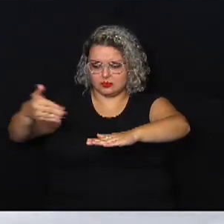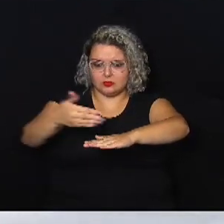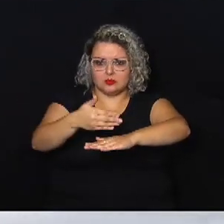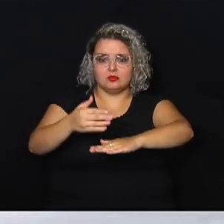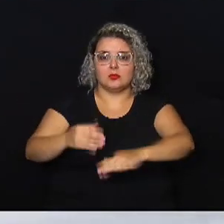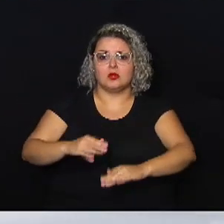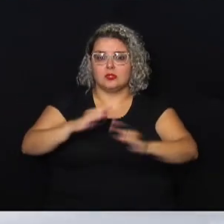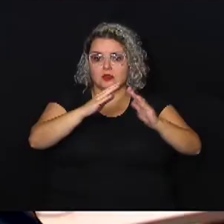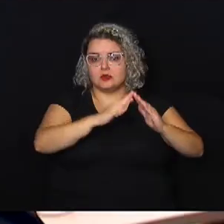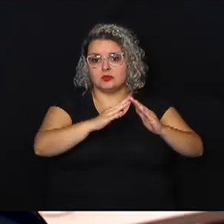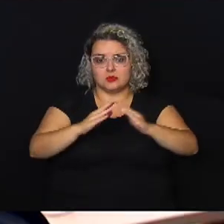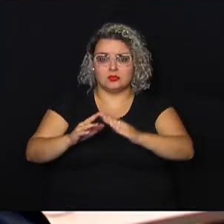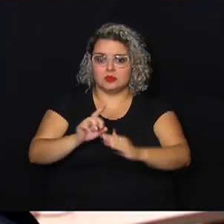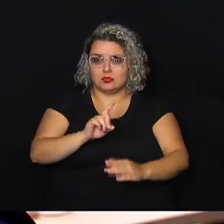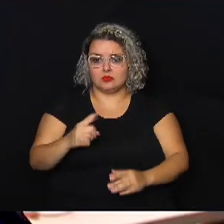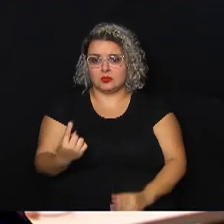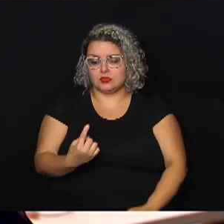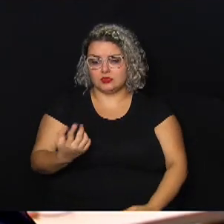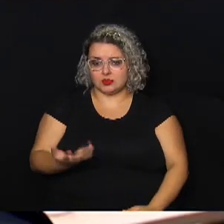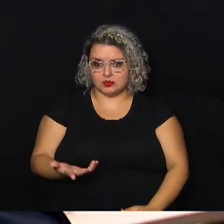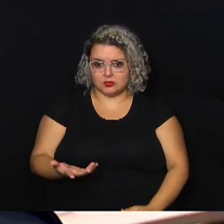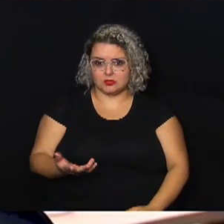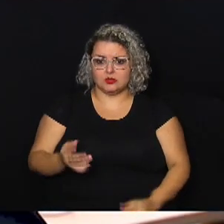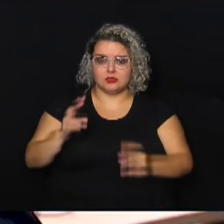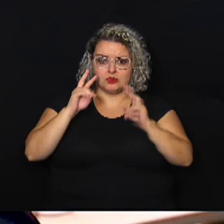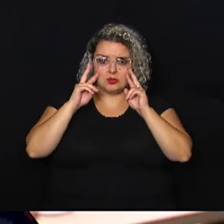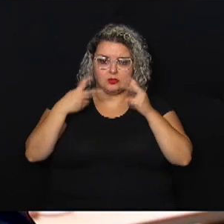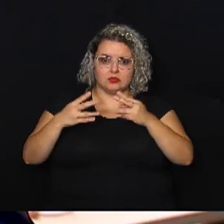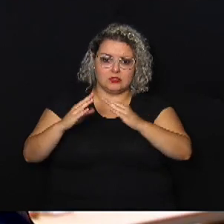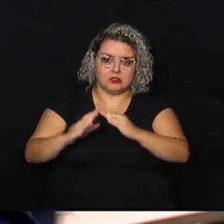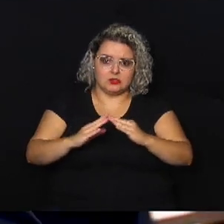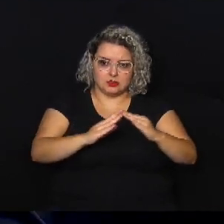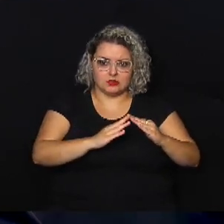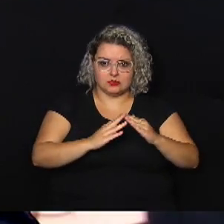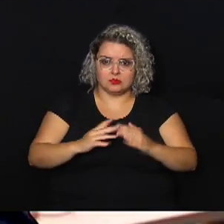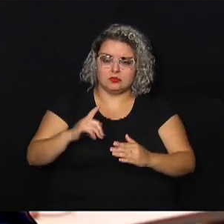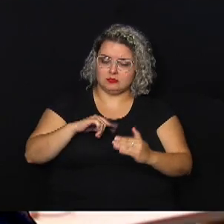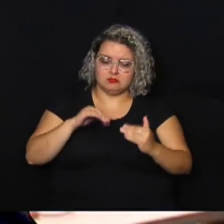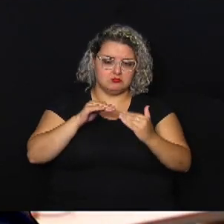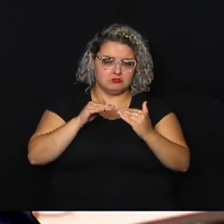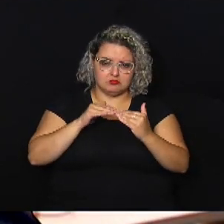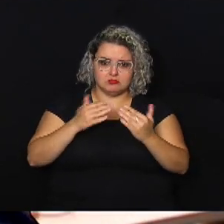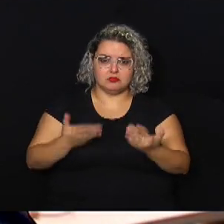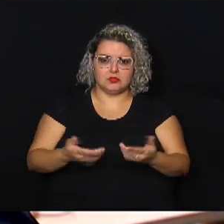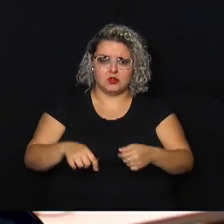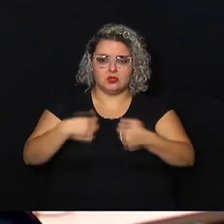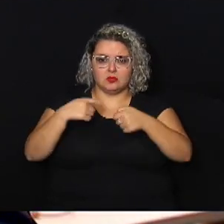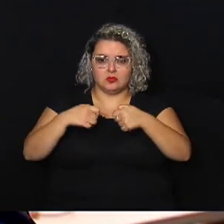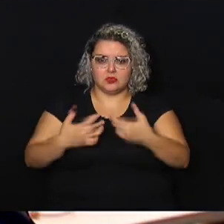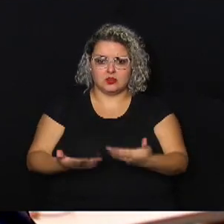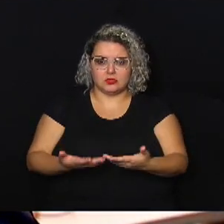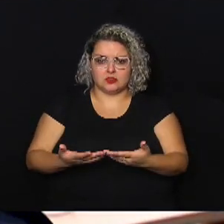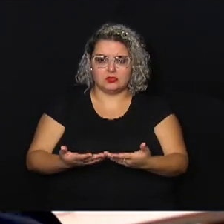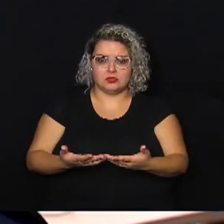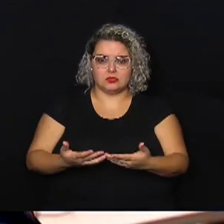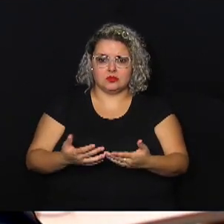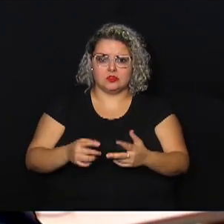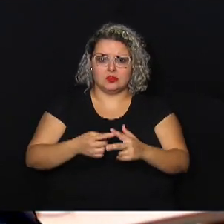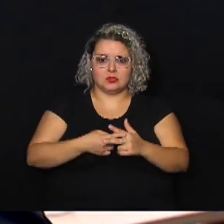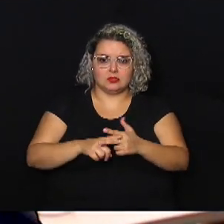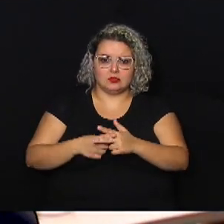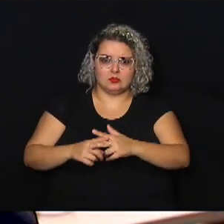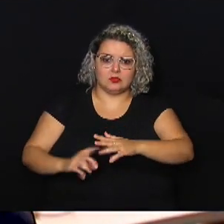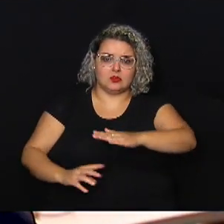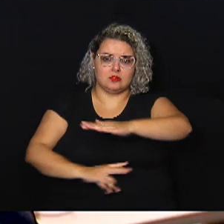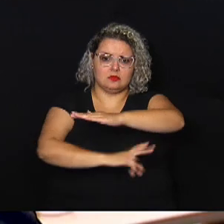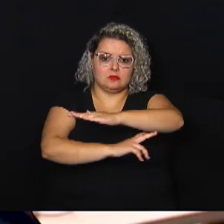não fiquem ilhados. Então, na visão dos moradores, que eu tenho acordo, era necessário apenas a manutenção da cabeceira da